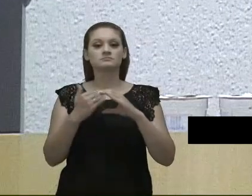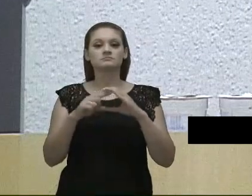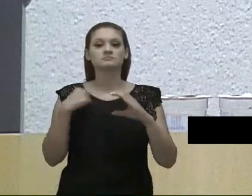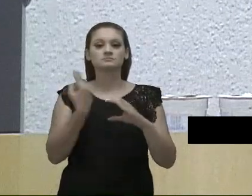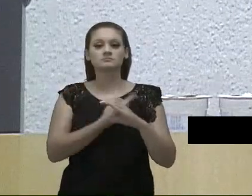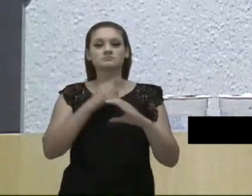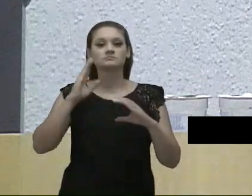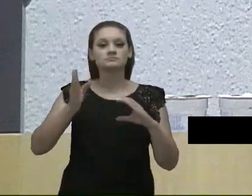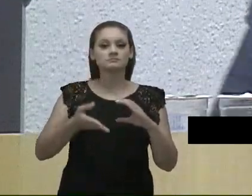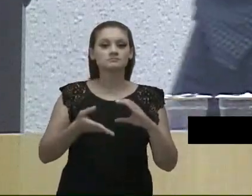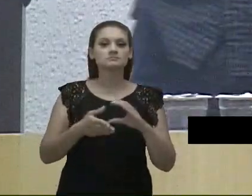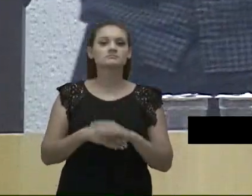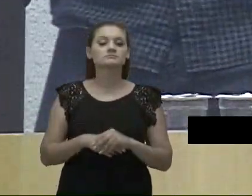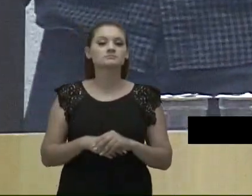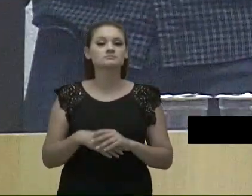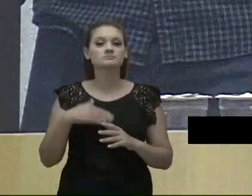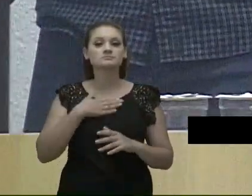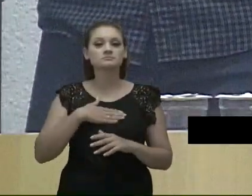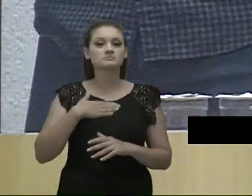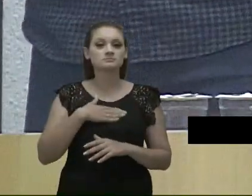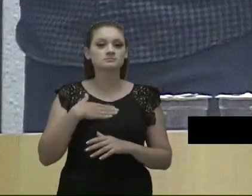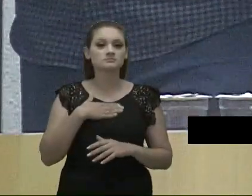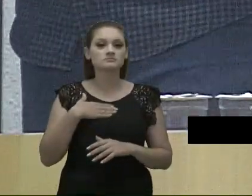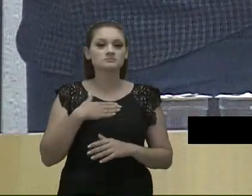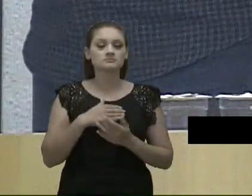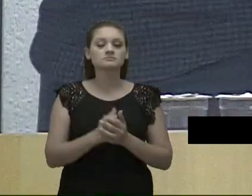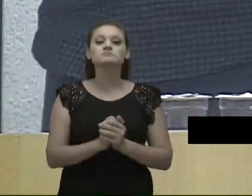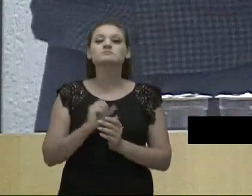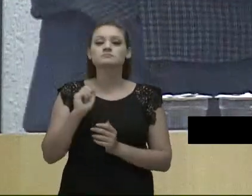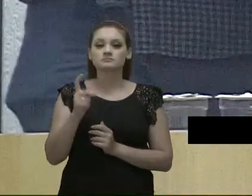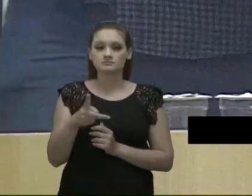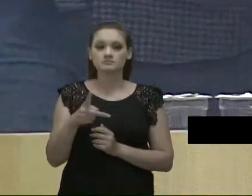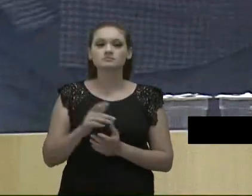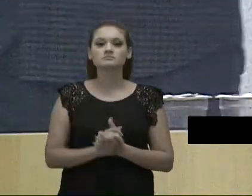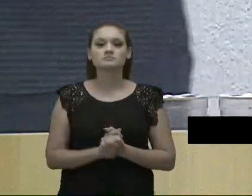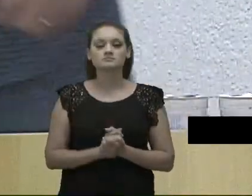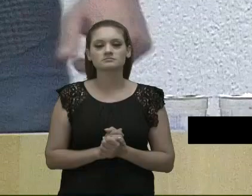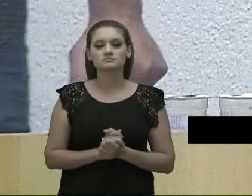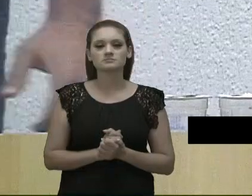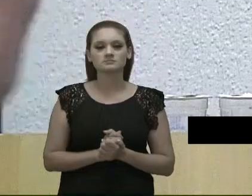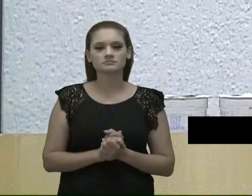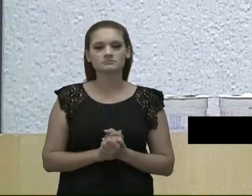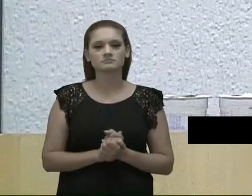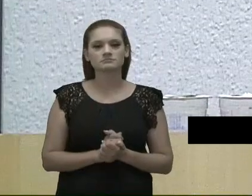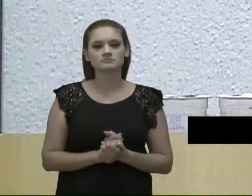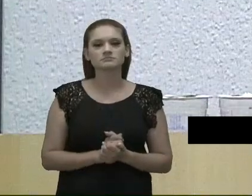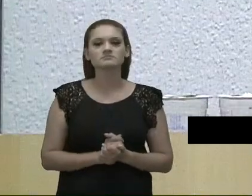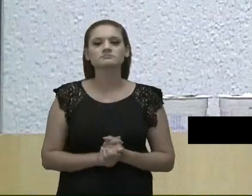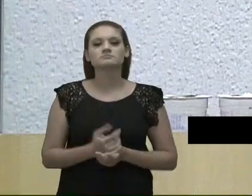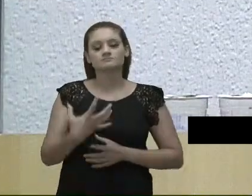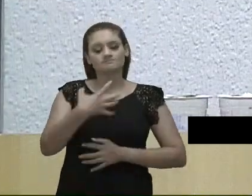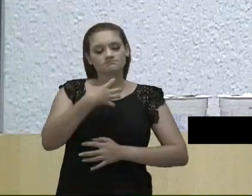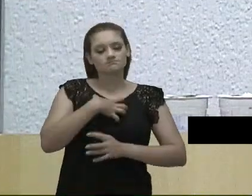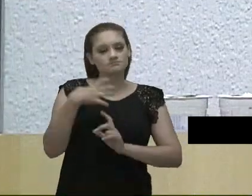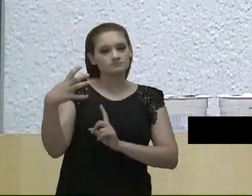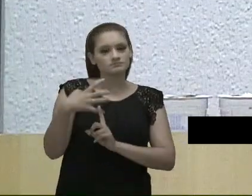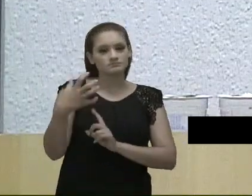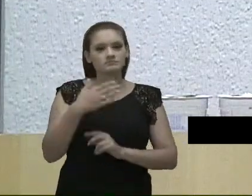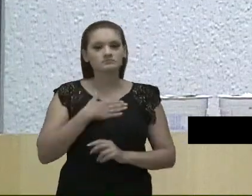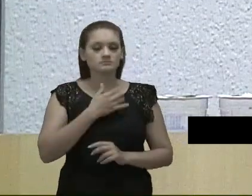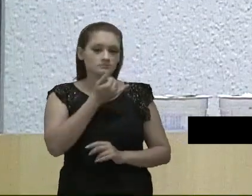a devida providência. E eu gostaria de deixar registrado isso, tá, senhora Renata? Então, se a senhora levou por esse lado, só me perdoa, tá